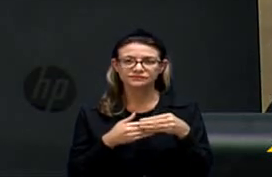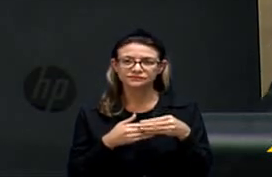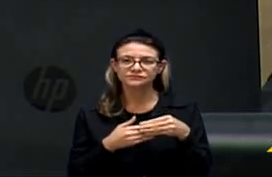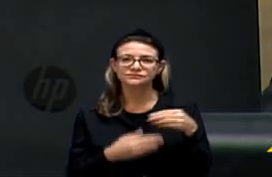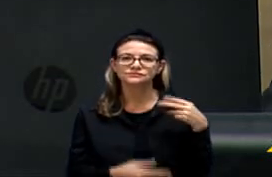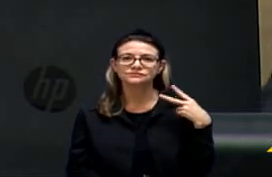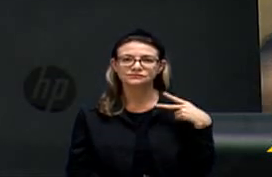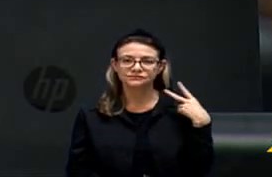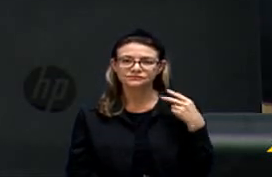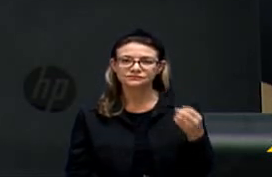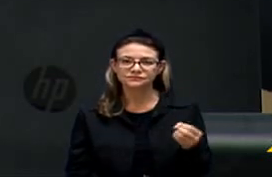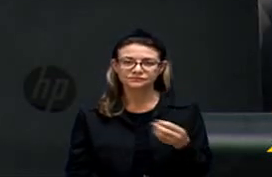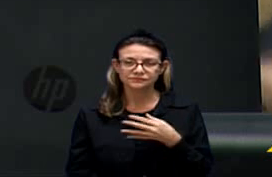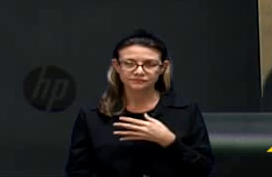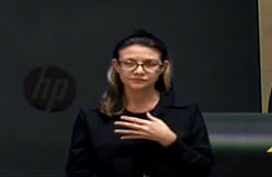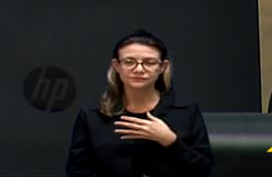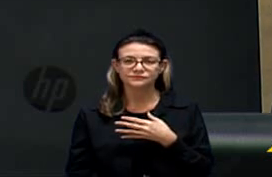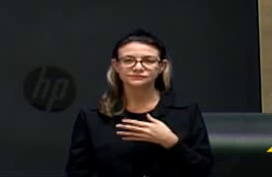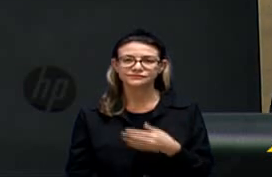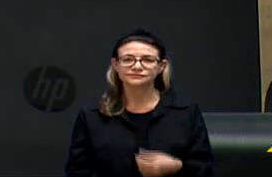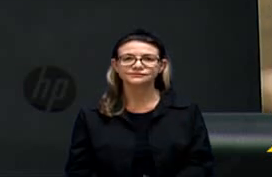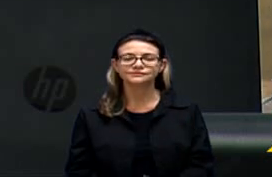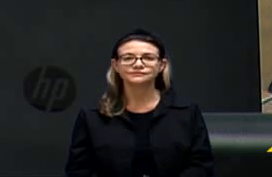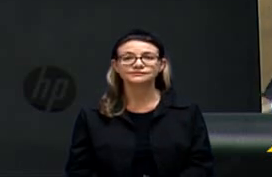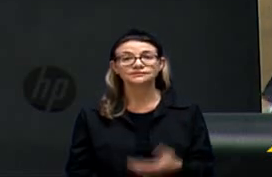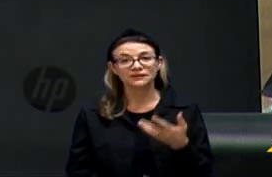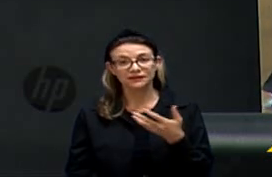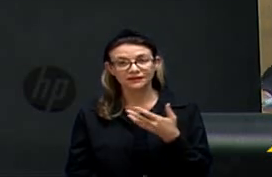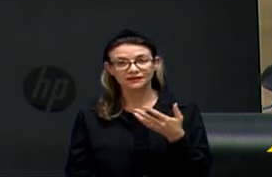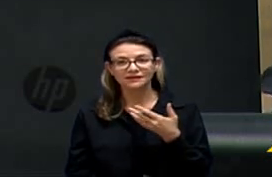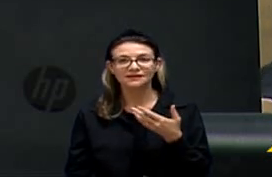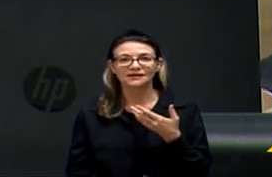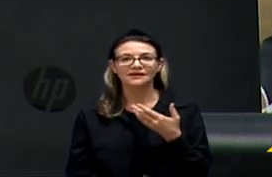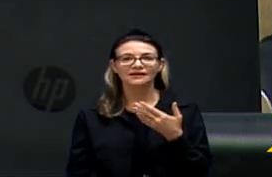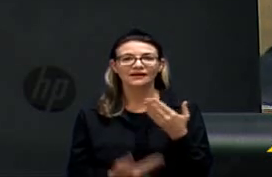enida quiser participar do nosso trabalho fica à vontade